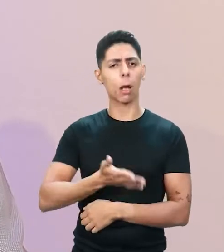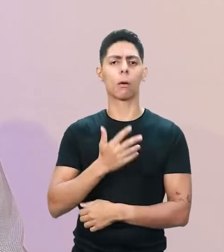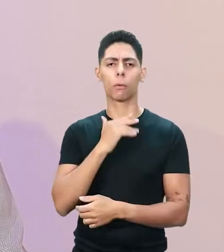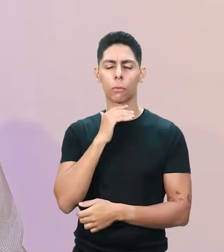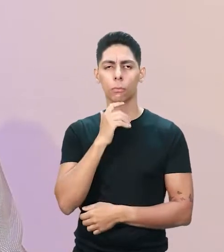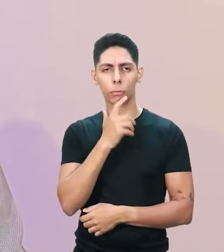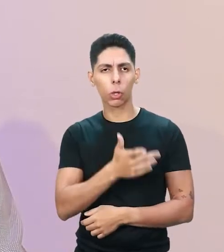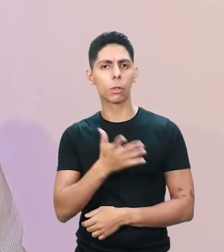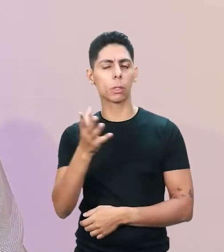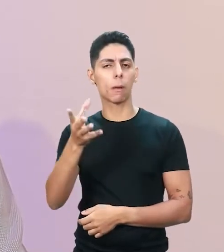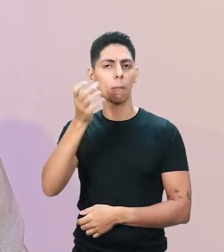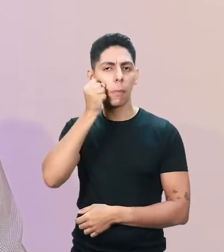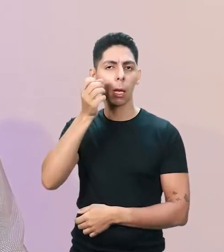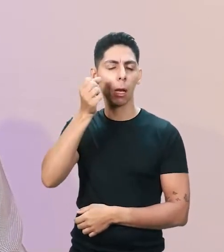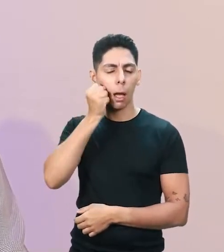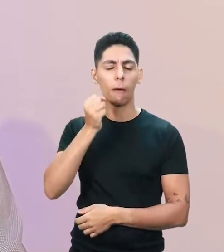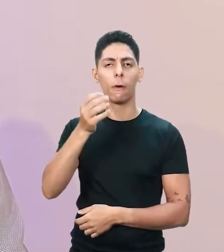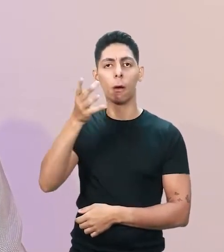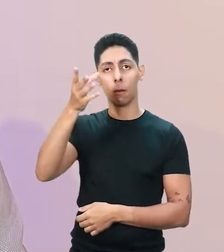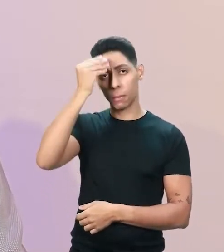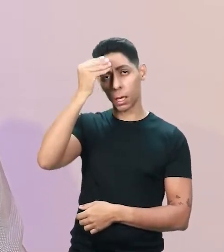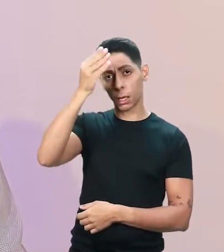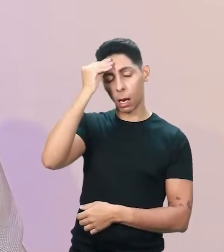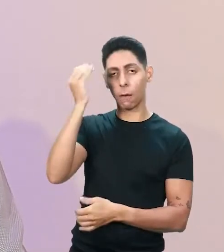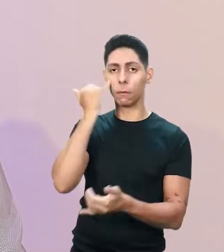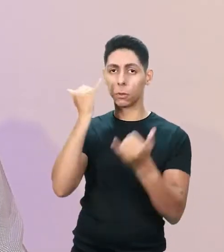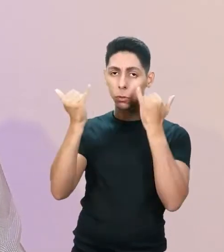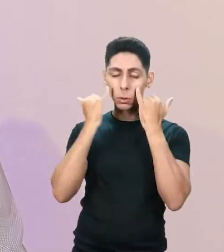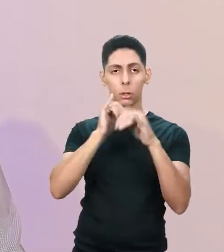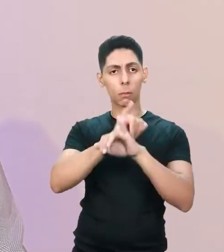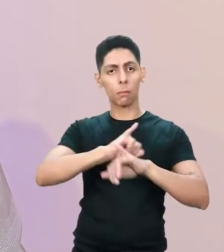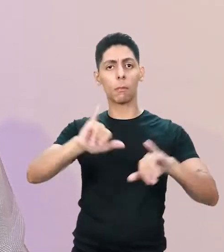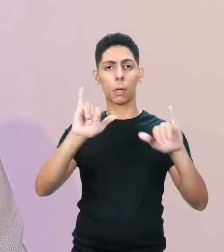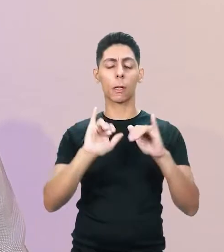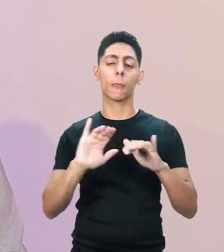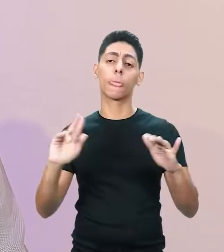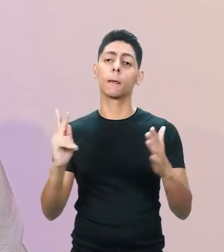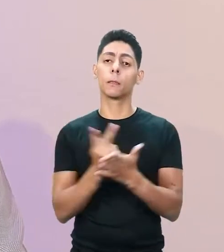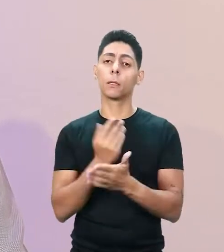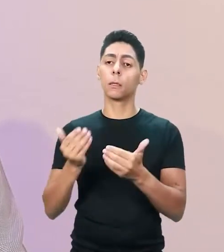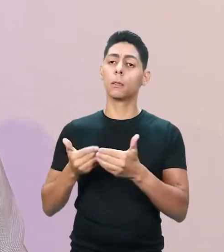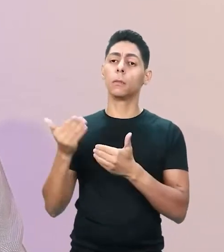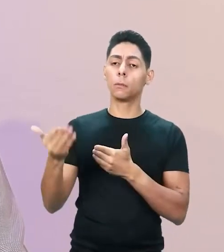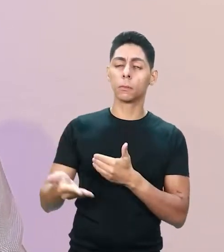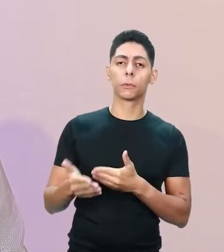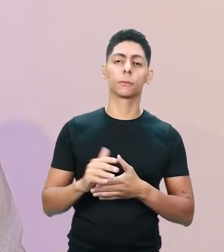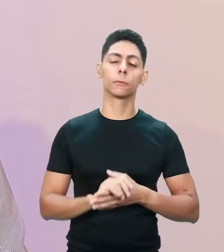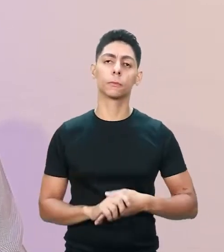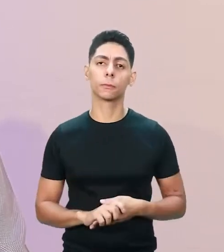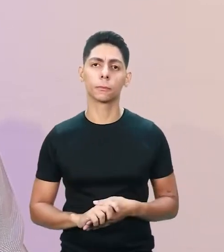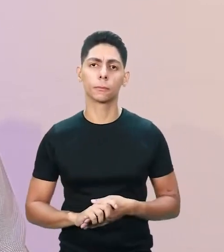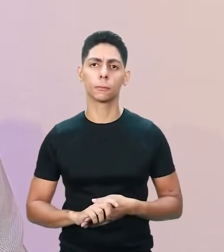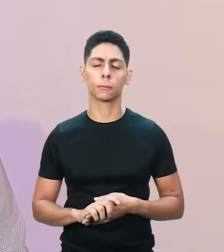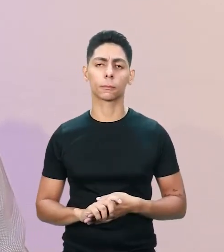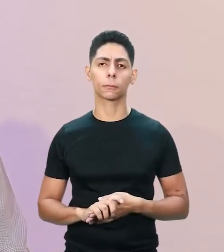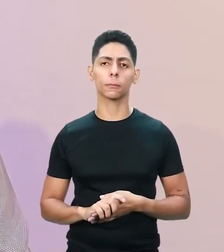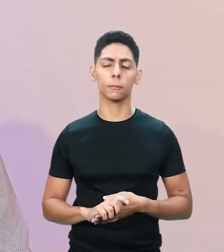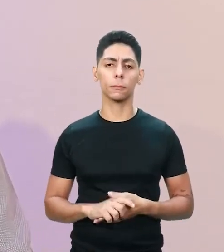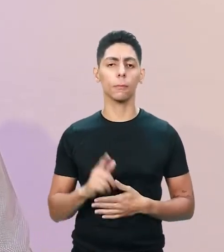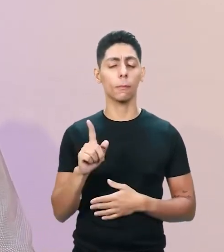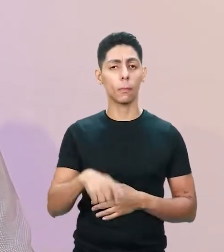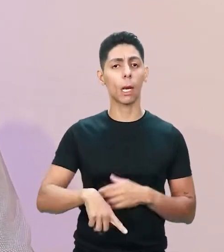e dava a informação, para ir para trás da barra, né? O estádio de futebol, ele